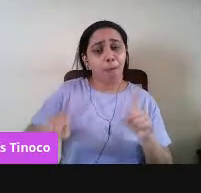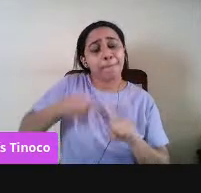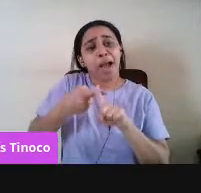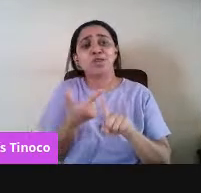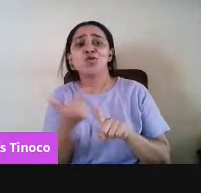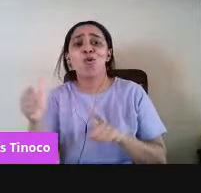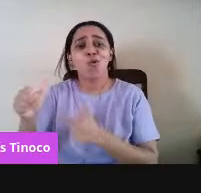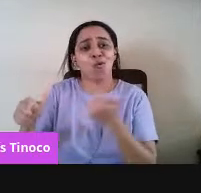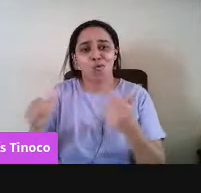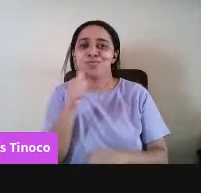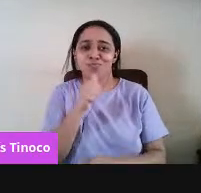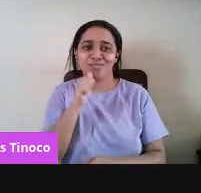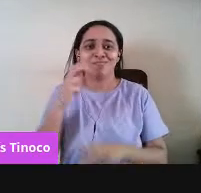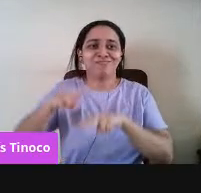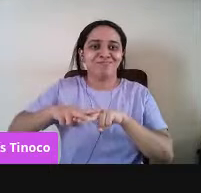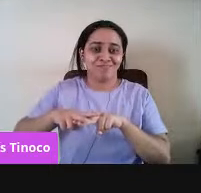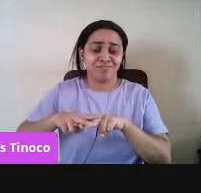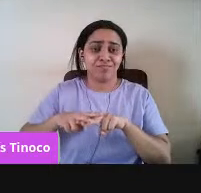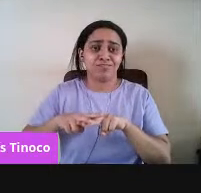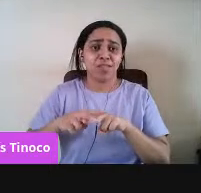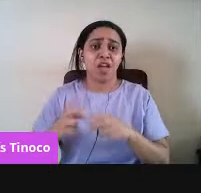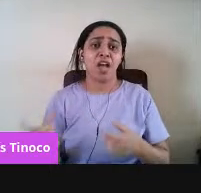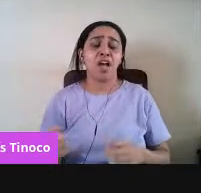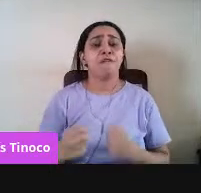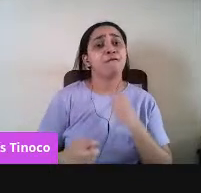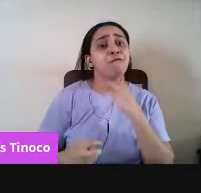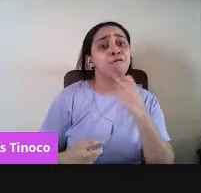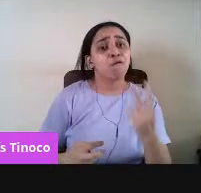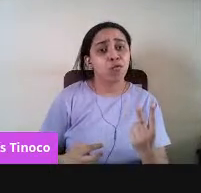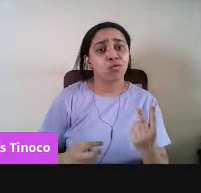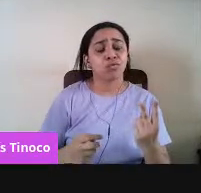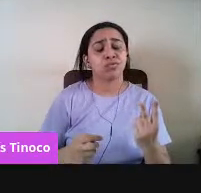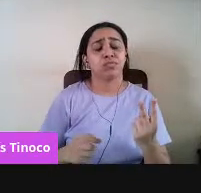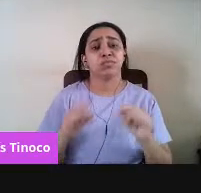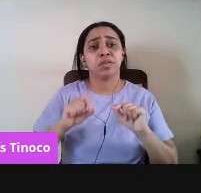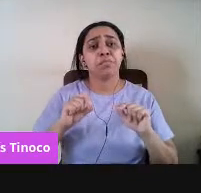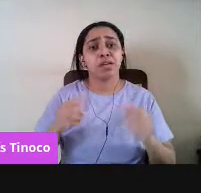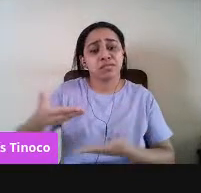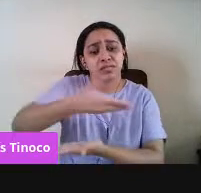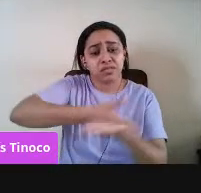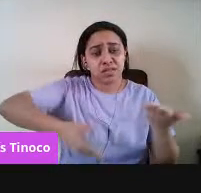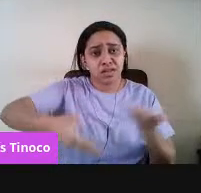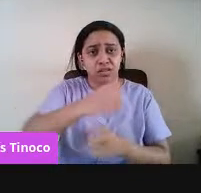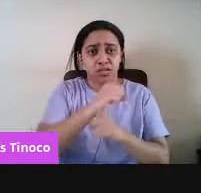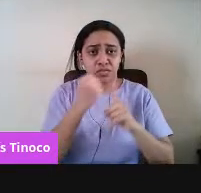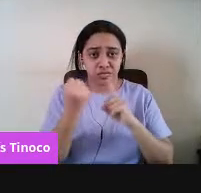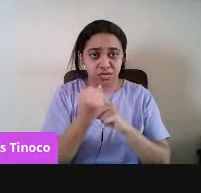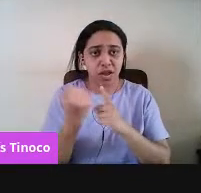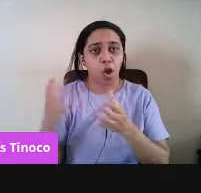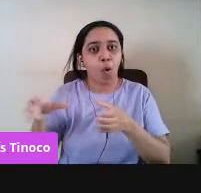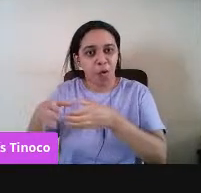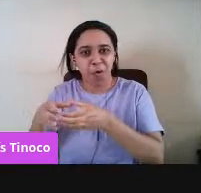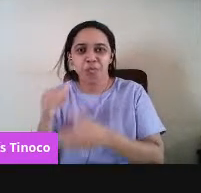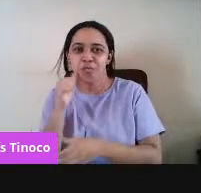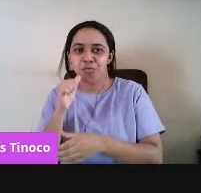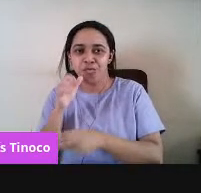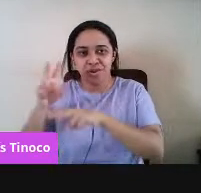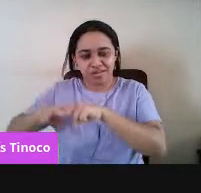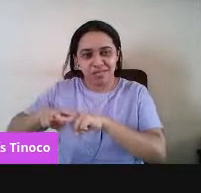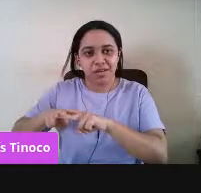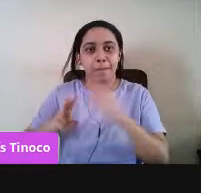voz do outro em uma interação presencial, ou como no caso das detentas, em análise, interação online,